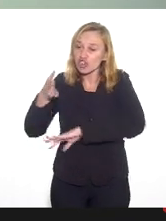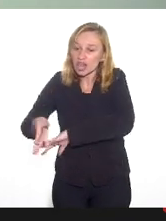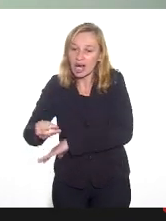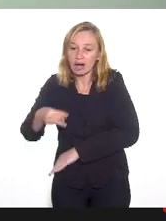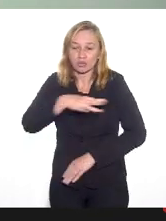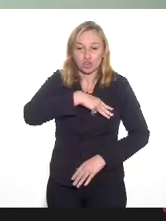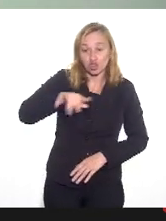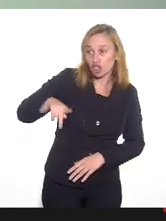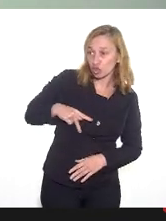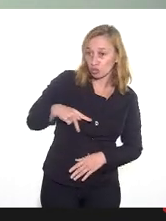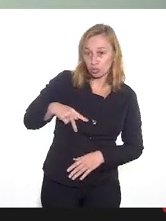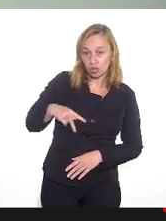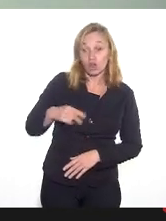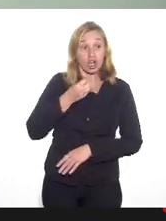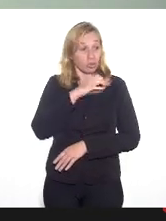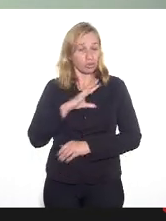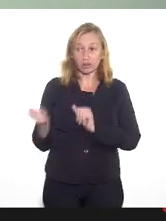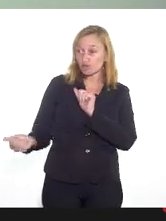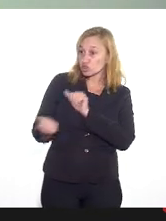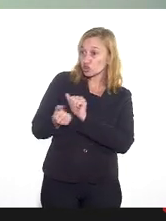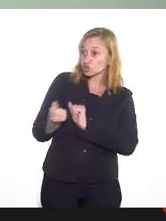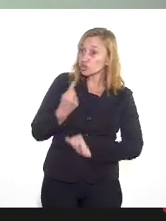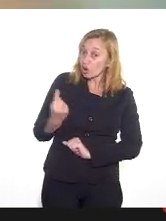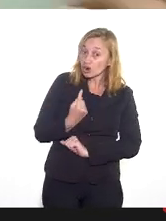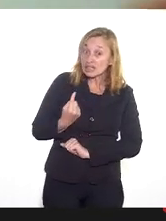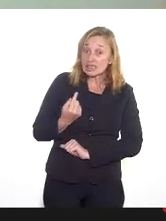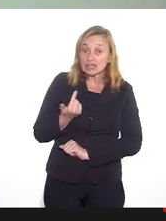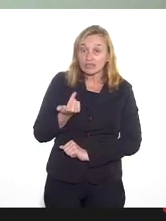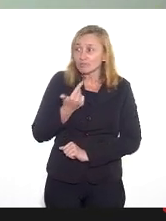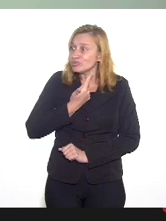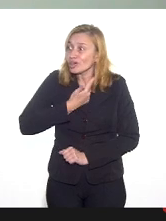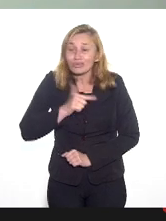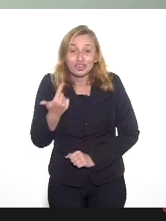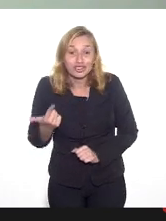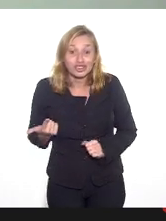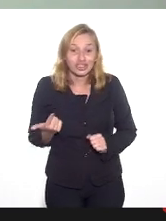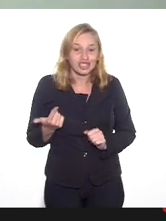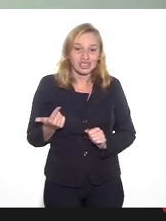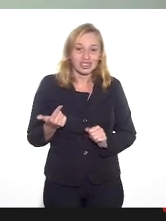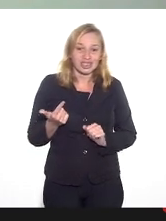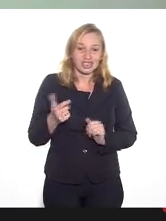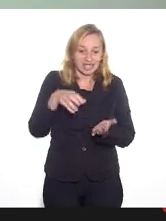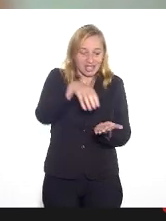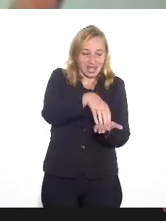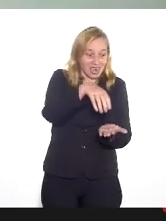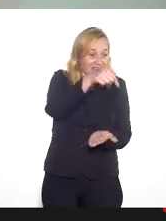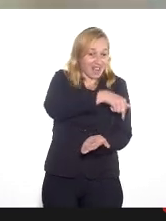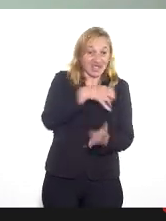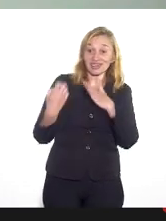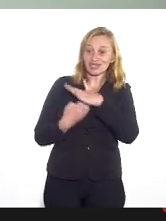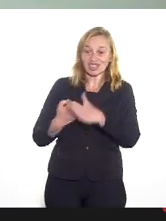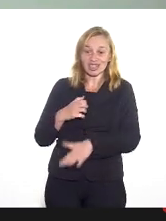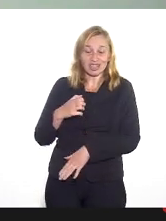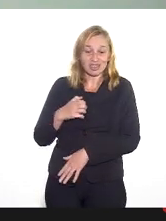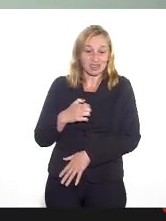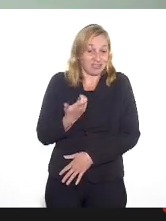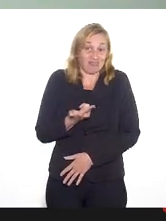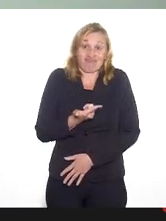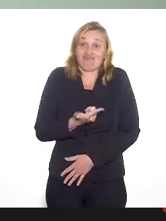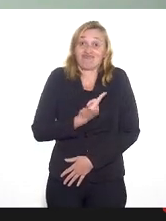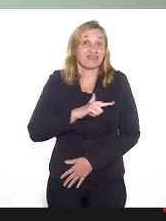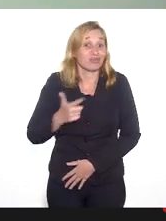bom que o Ministério Público estava ao nosso lado, porque sequer tem assento no Rio de Janeiro. Era impossível até de fazer qualquer tipo